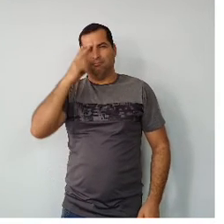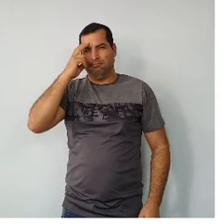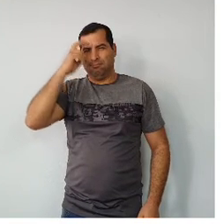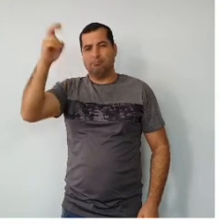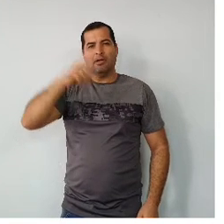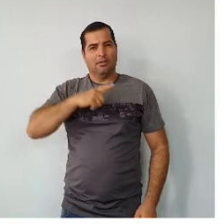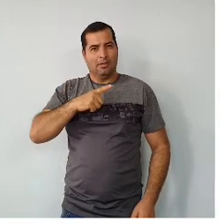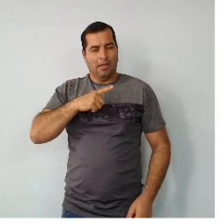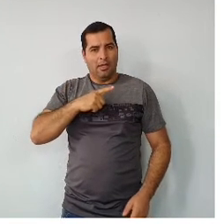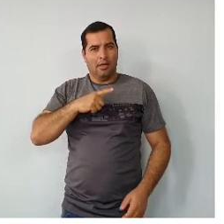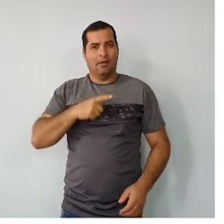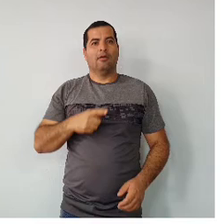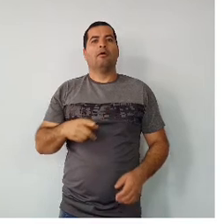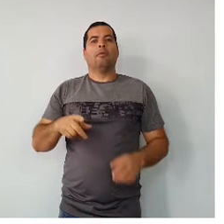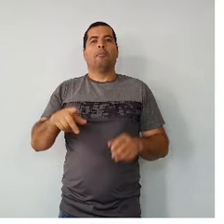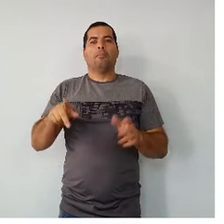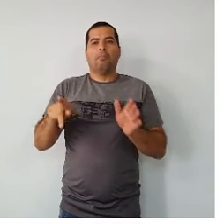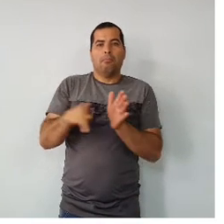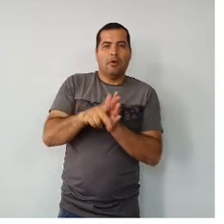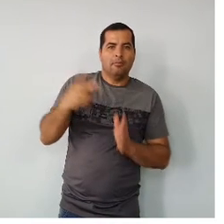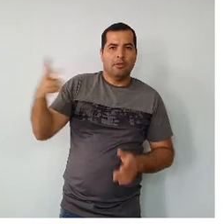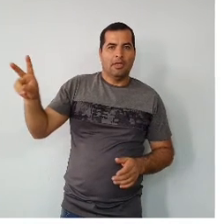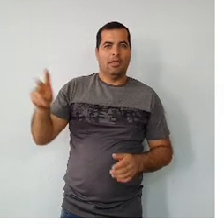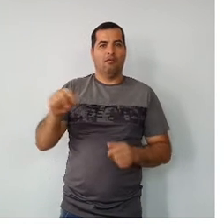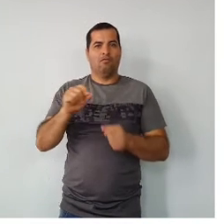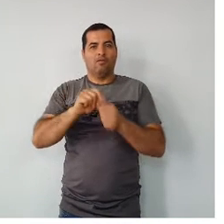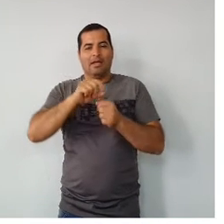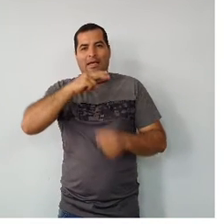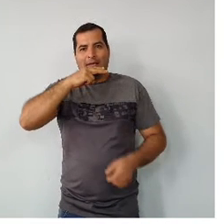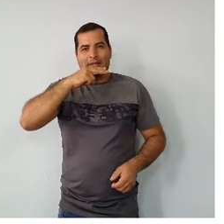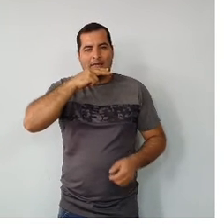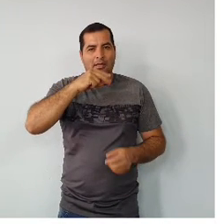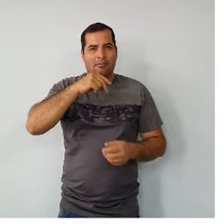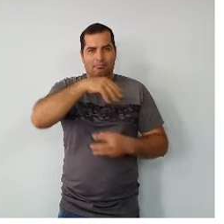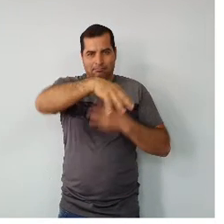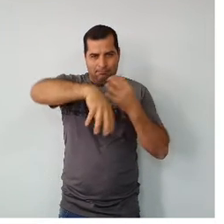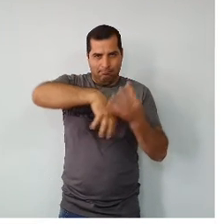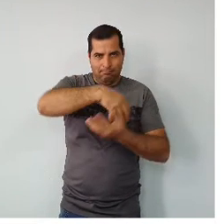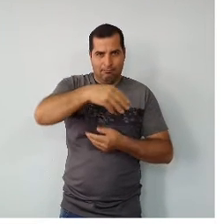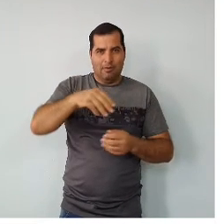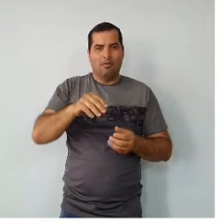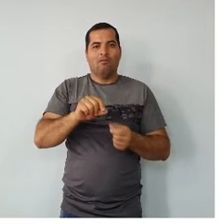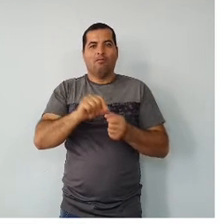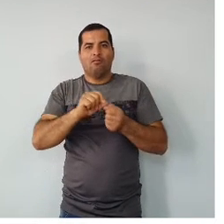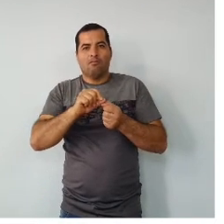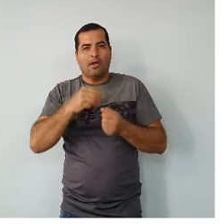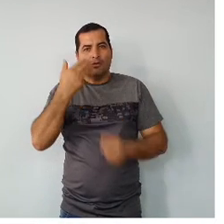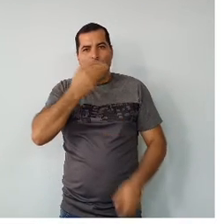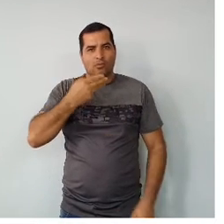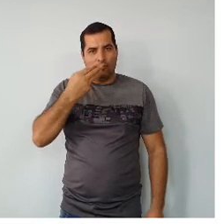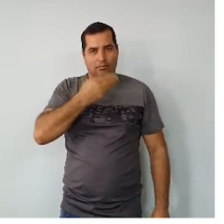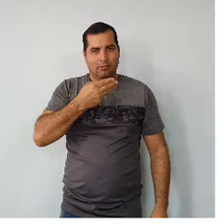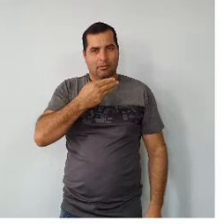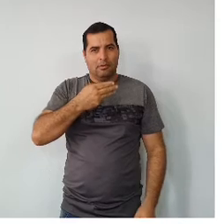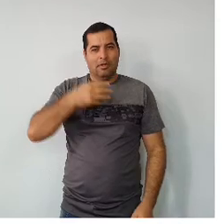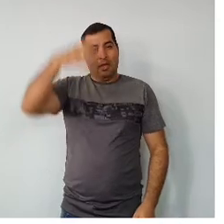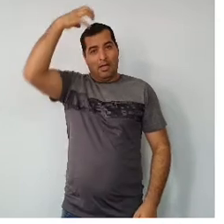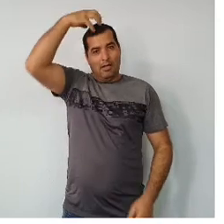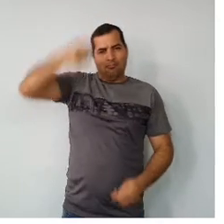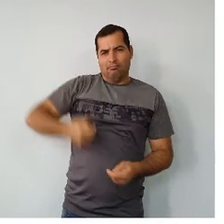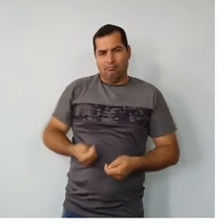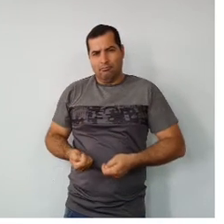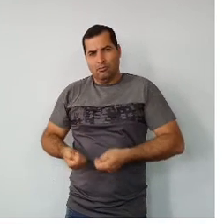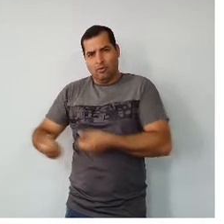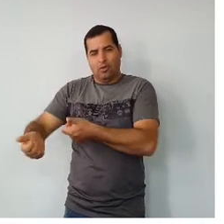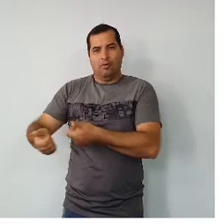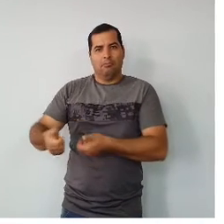e importante dono de engenho da região, engenho de cana-de-açúcar. E a coroa portuguesa doou as